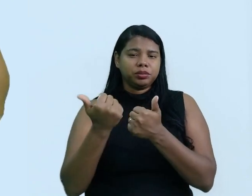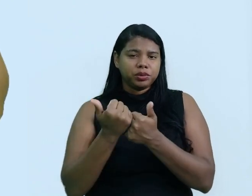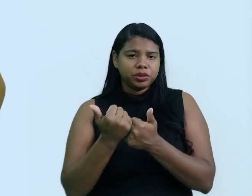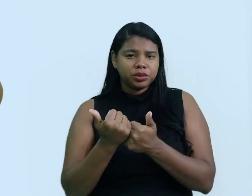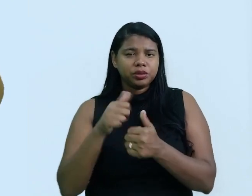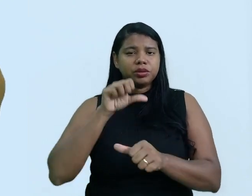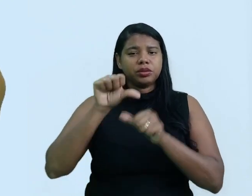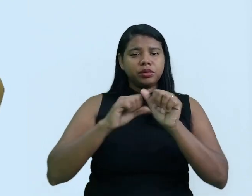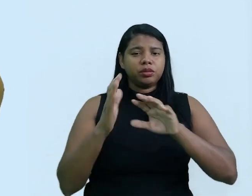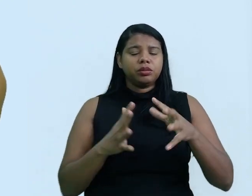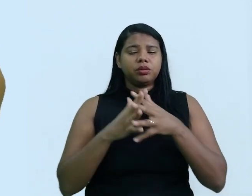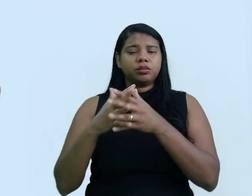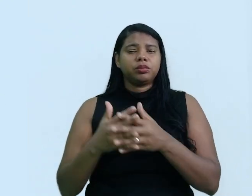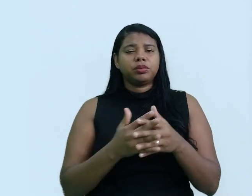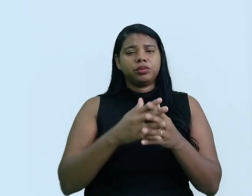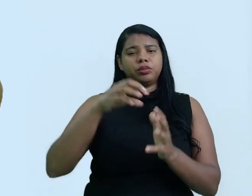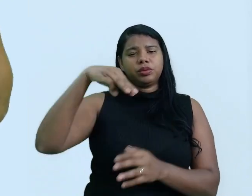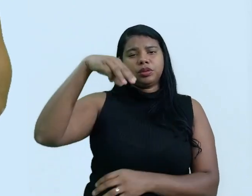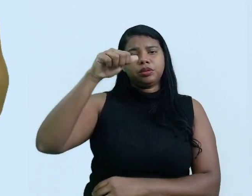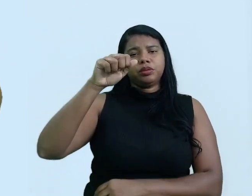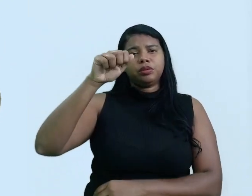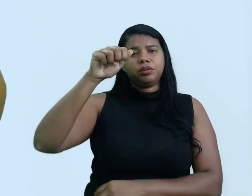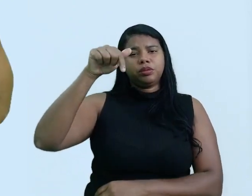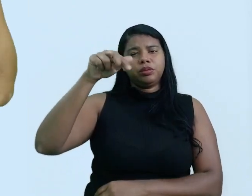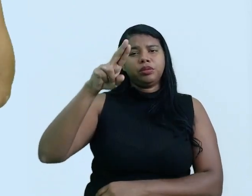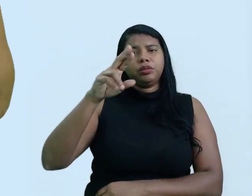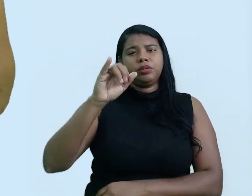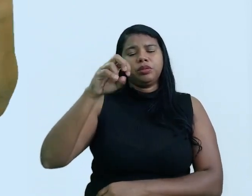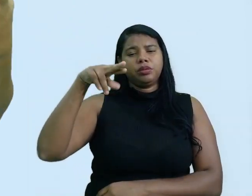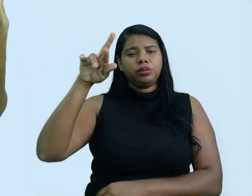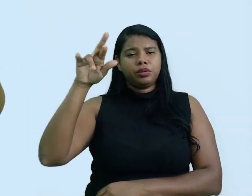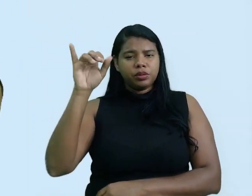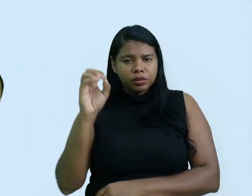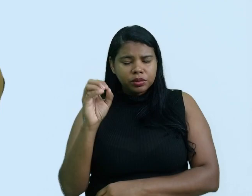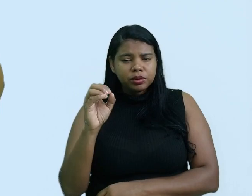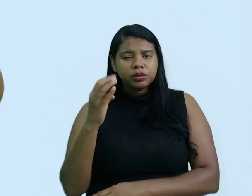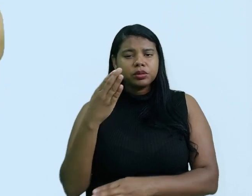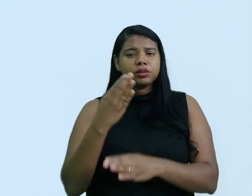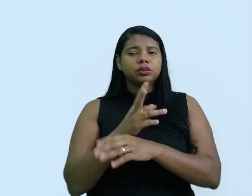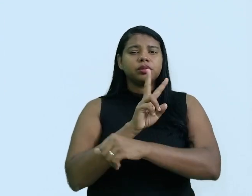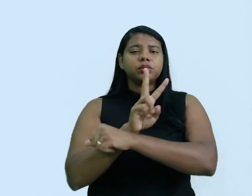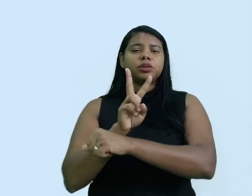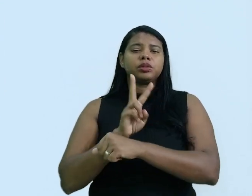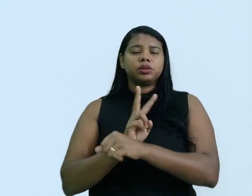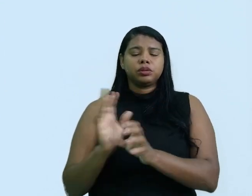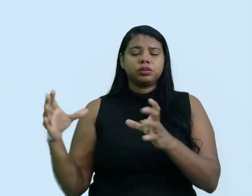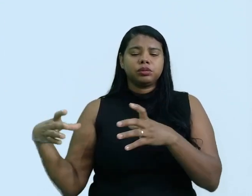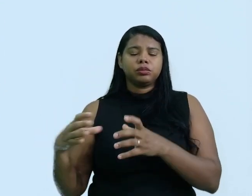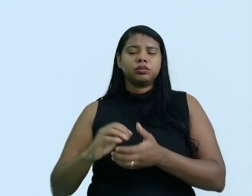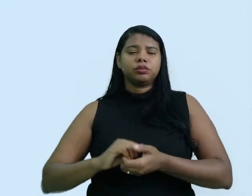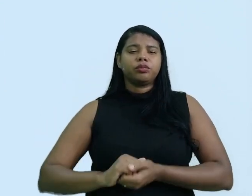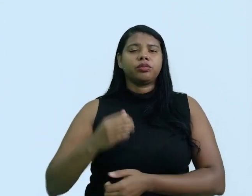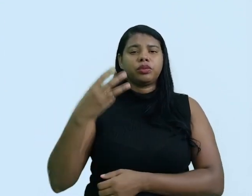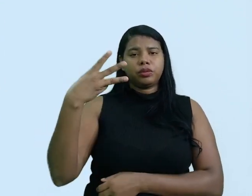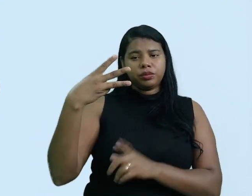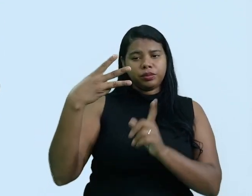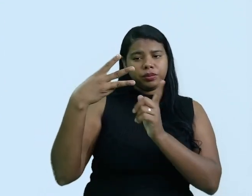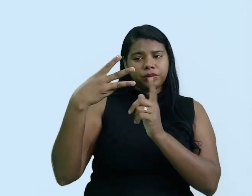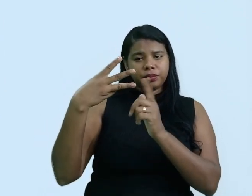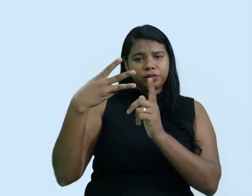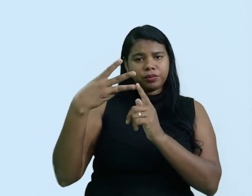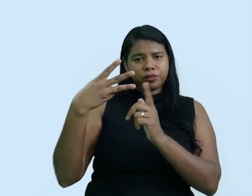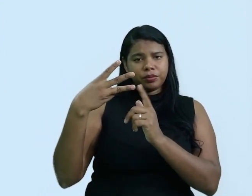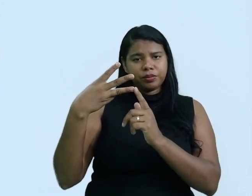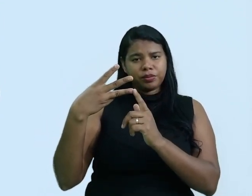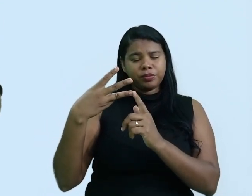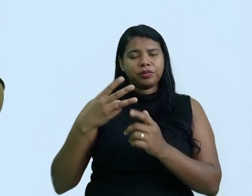O segundo ponto, se não for possível substituir, a gente tenta implantar barreiras, né, uma proteção coletiva. O terceiro ponto de